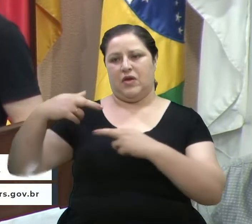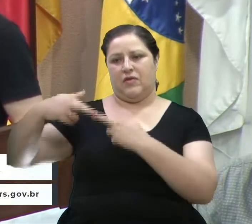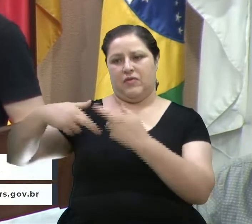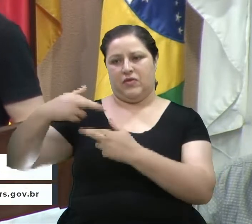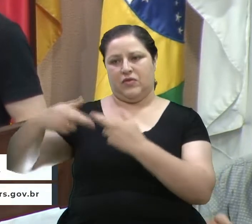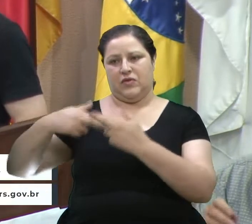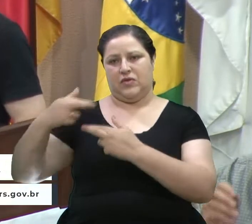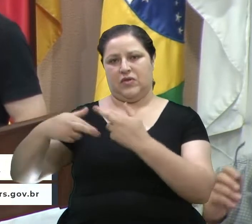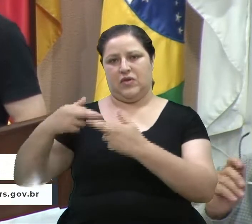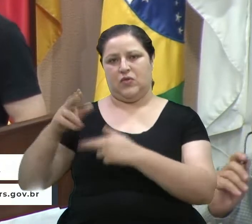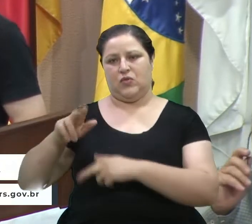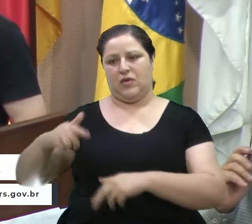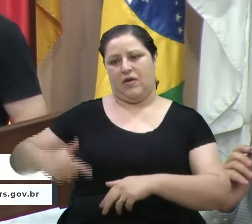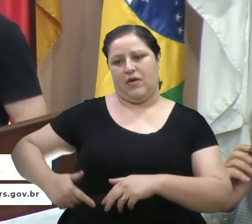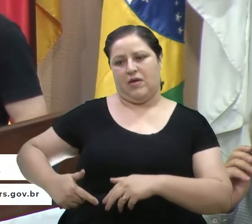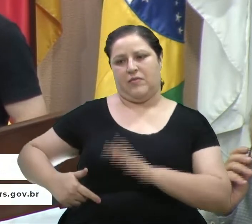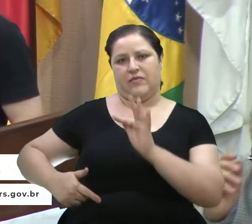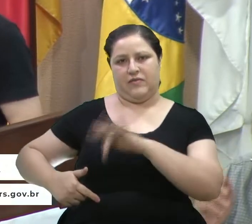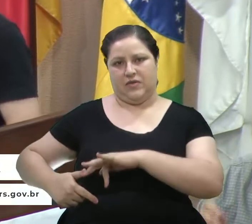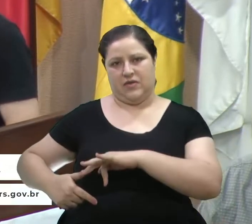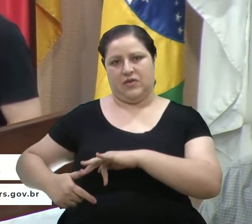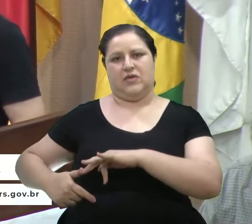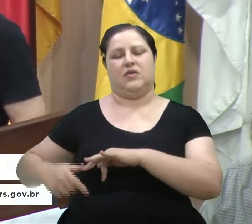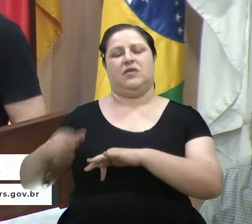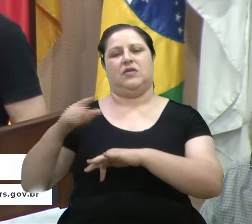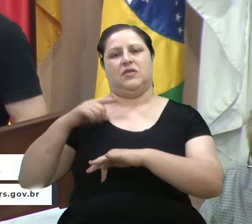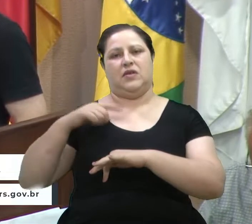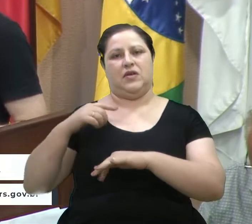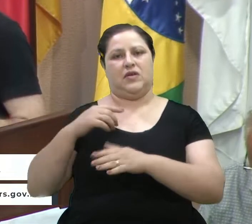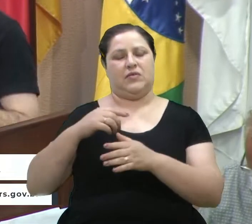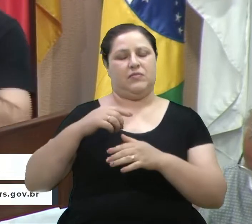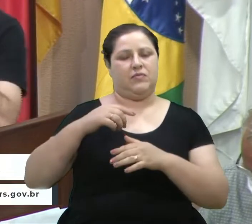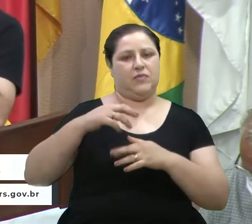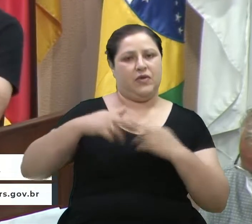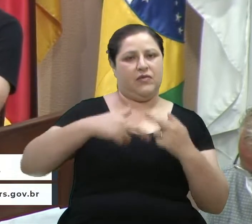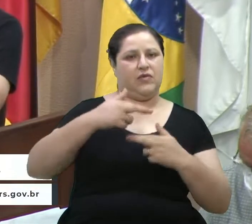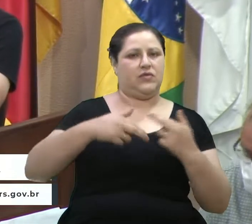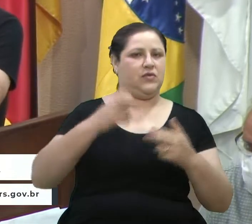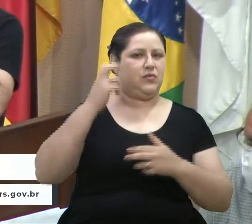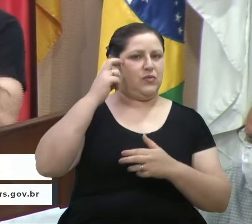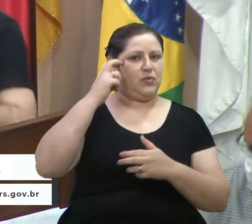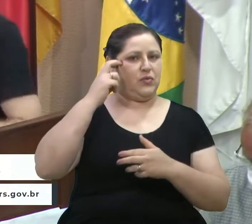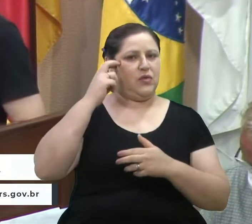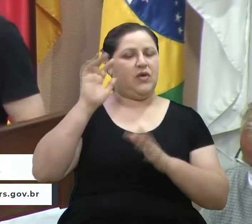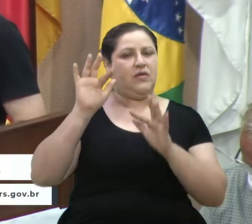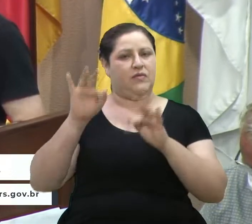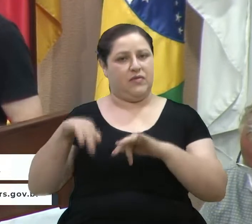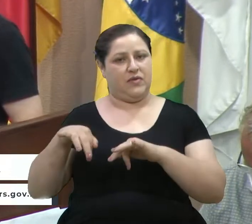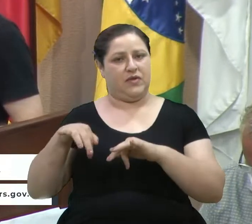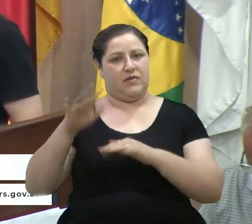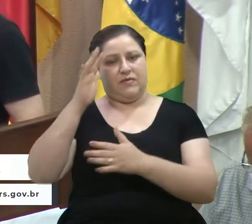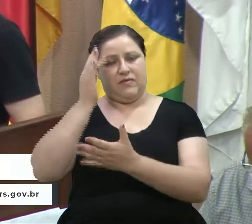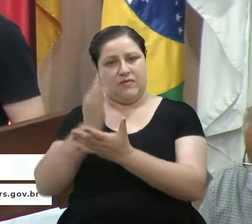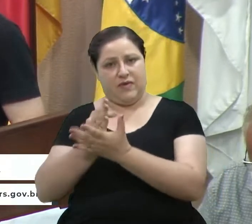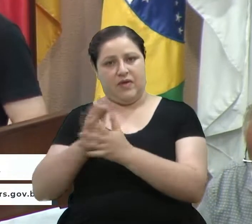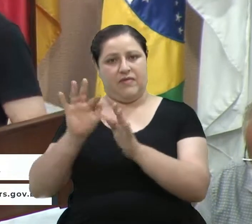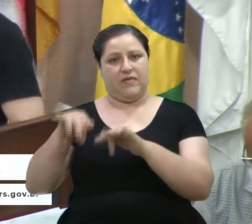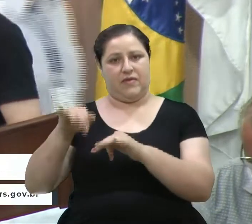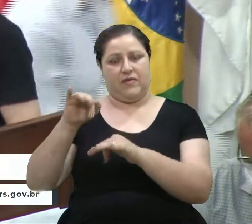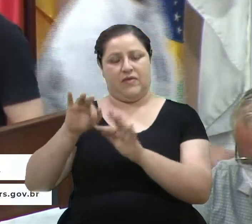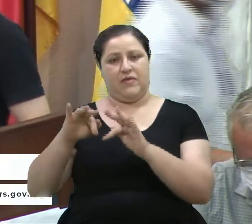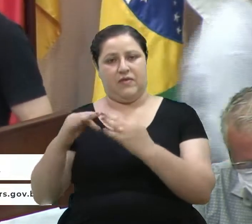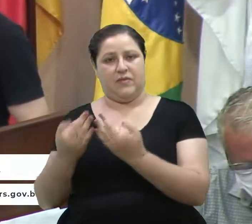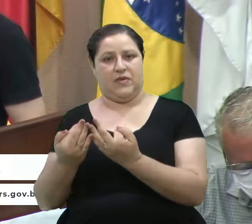Cultural, acabar com a fé, com a família. Isso já é uma estratégia longa que a gente vê hoje, que não